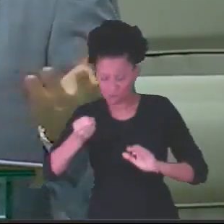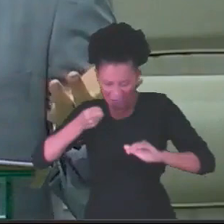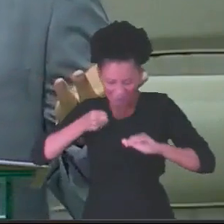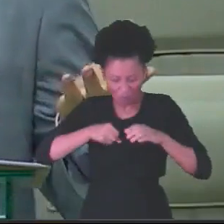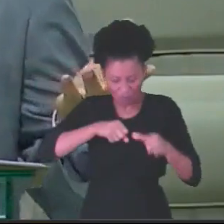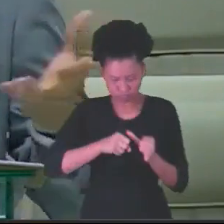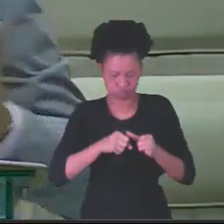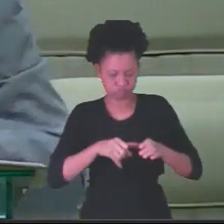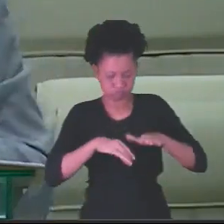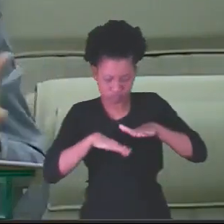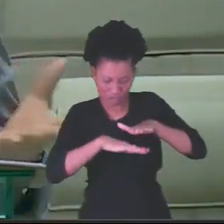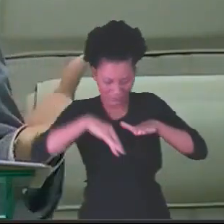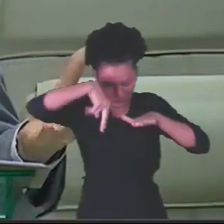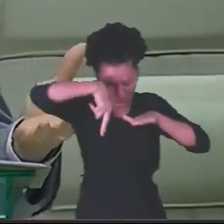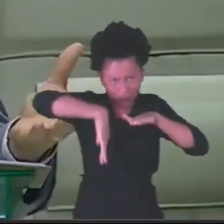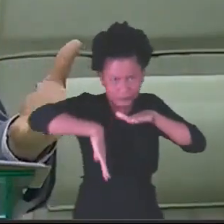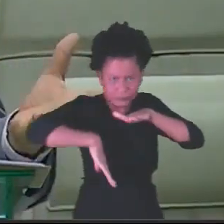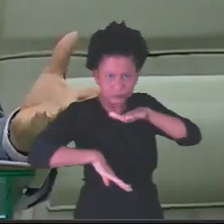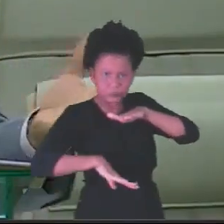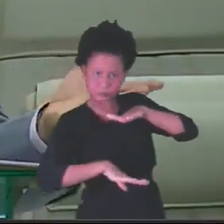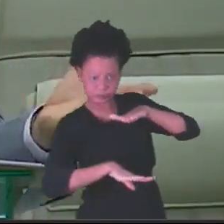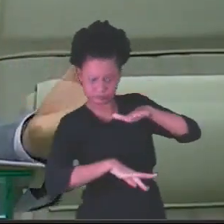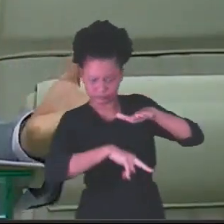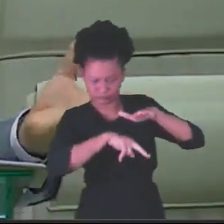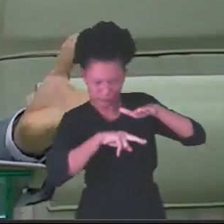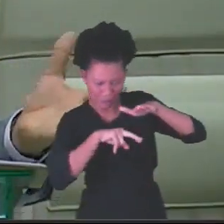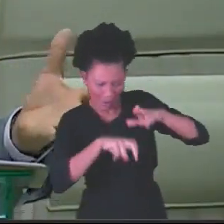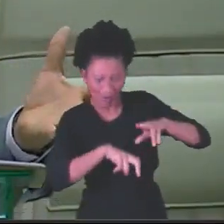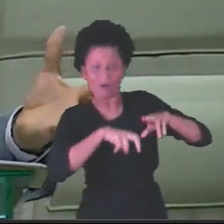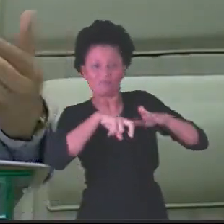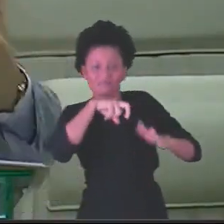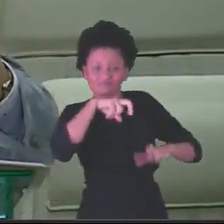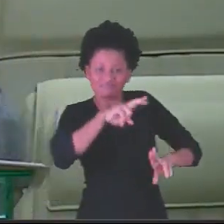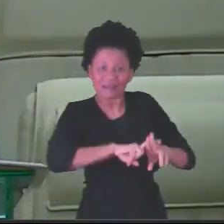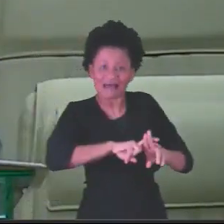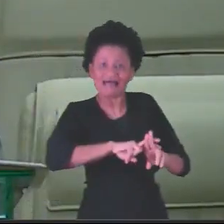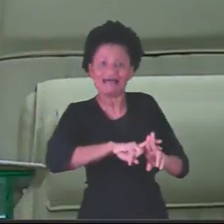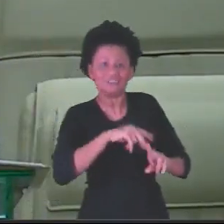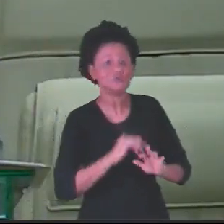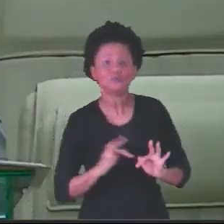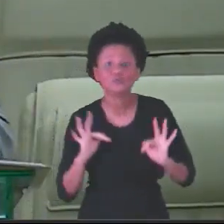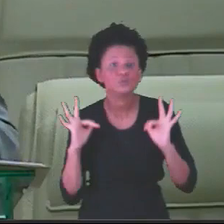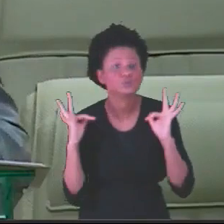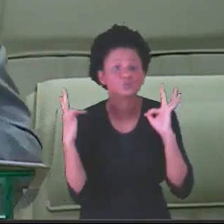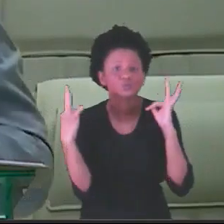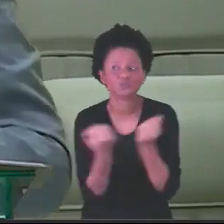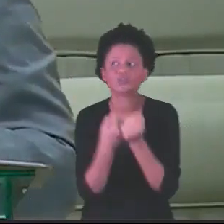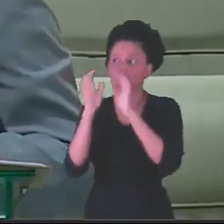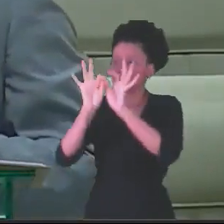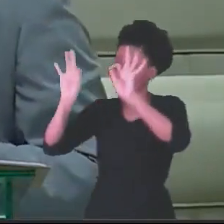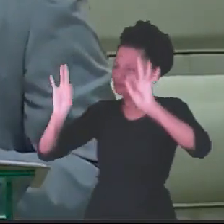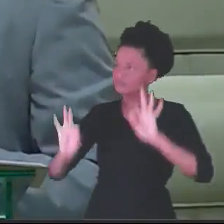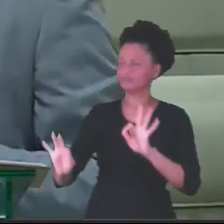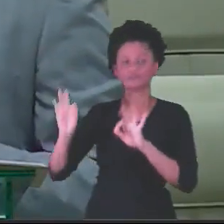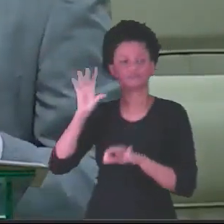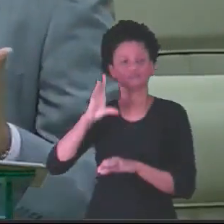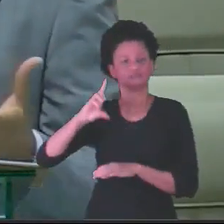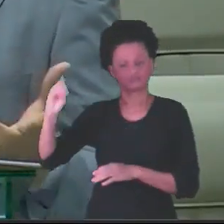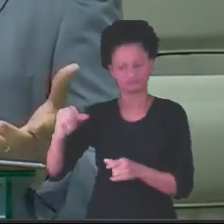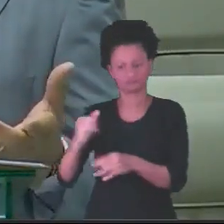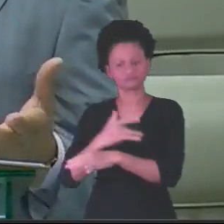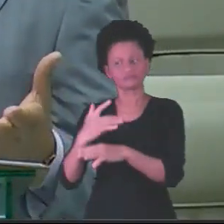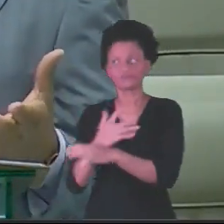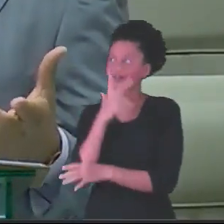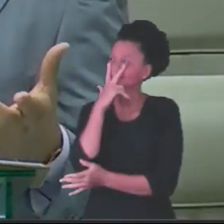parece-me que numa situação dessa tudo quanto o projeto de deus naquela cidade